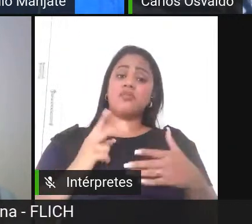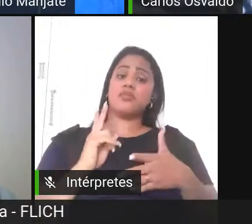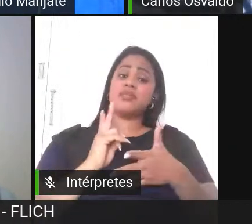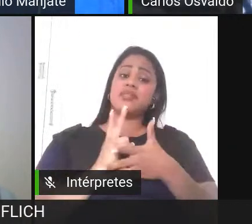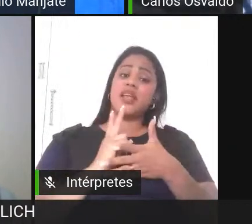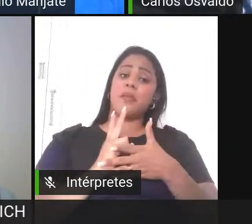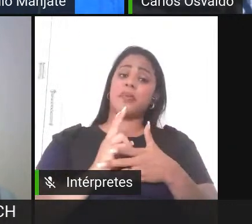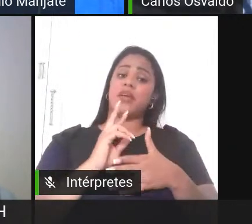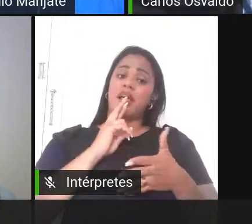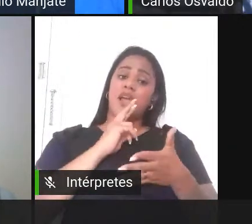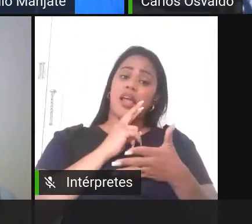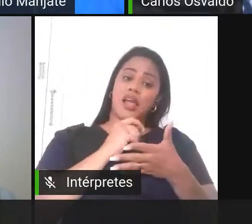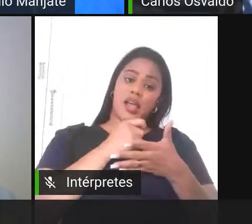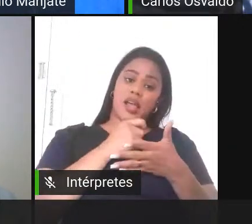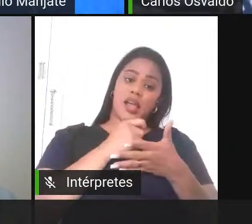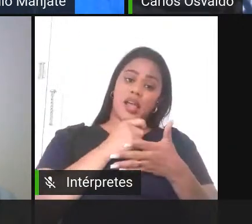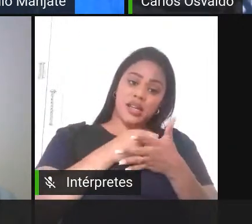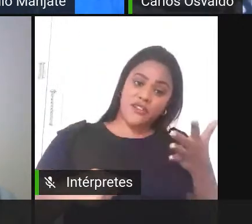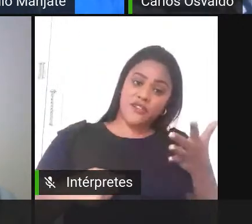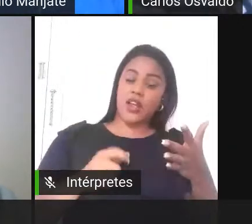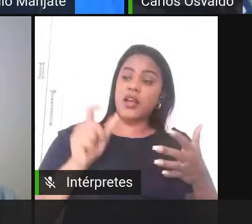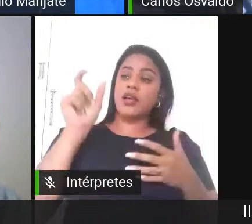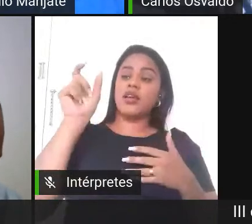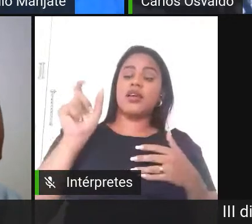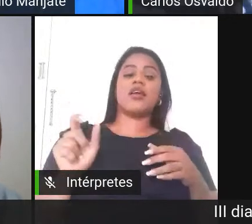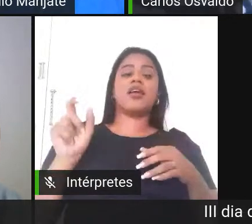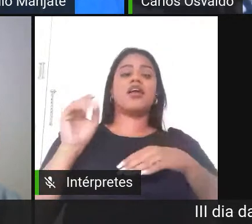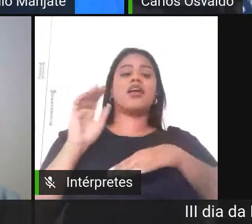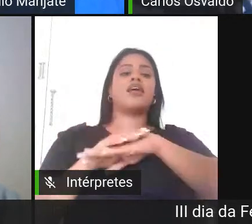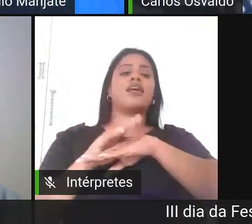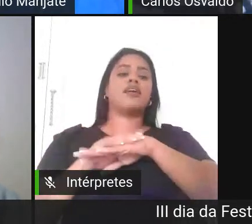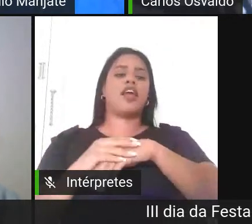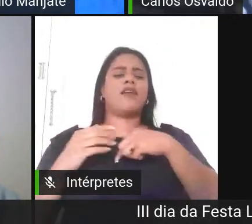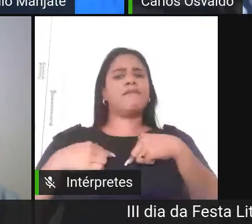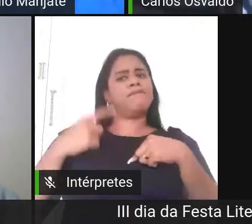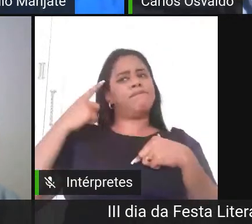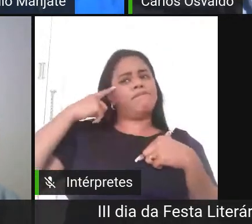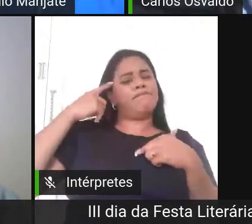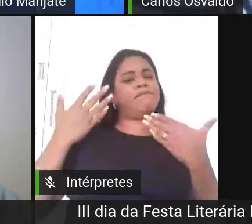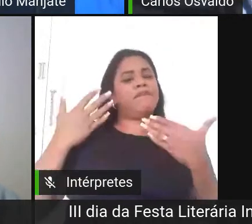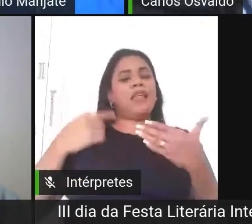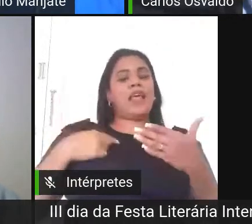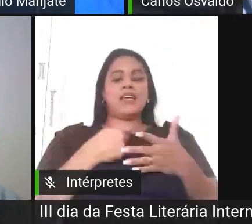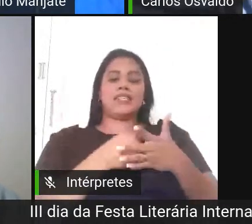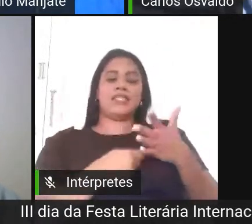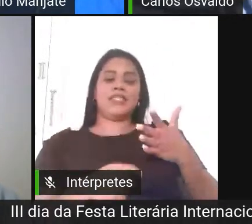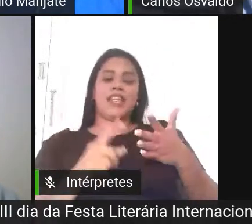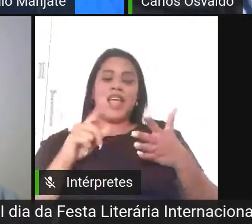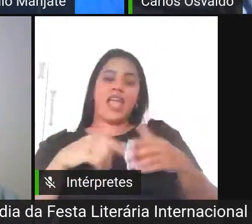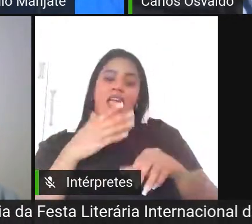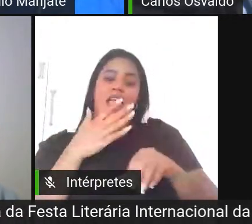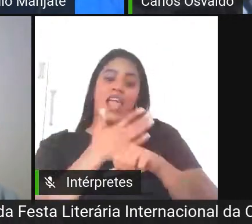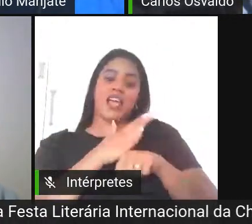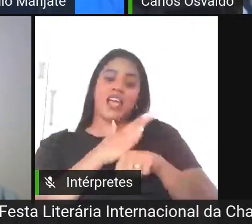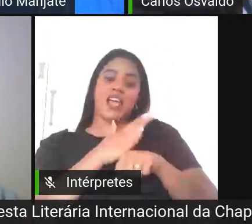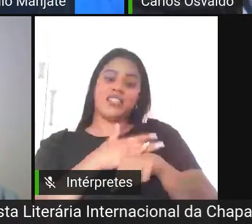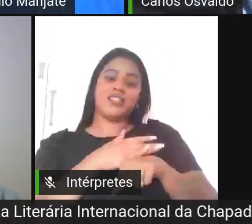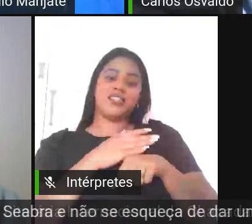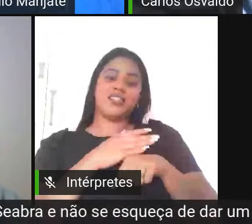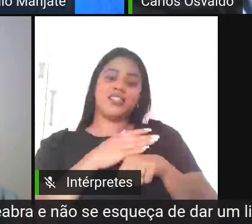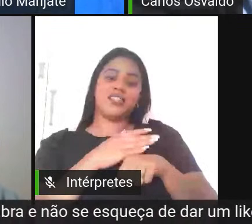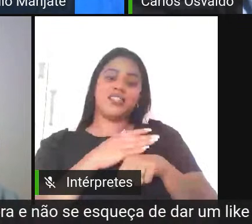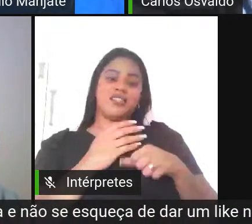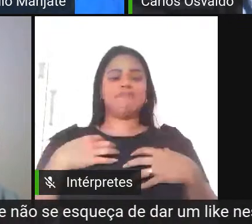isto. Eu costumo dizer que a escrita é, ao mesmo tempo, um exercício profundamente egoísta, no sentido em que é feito